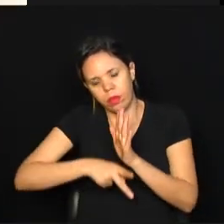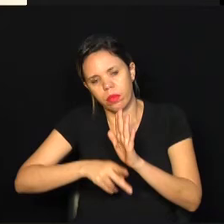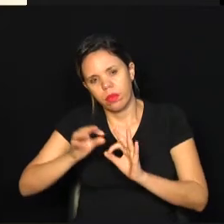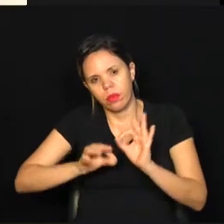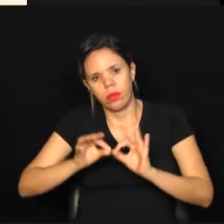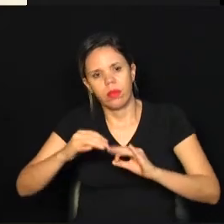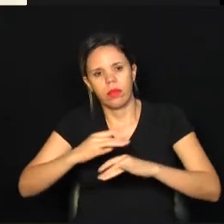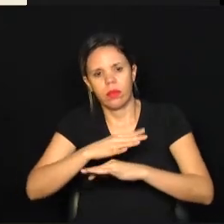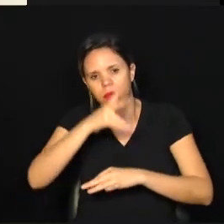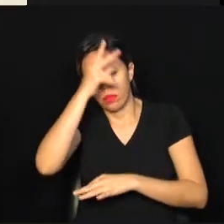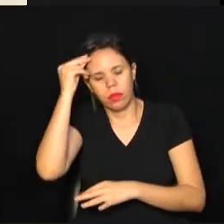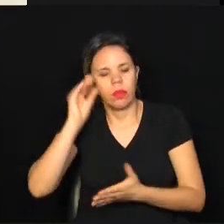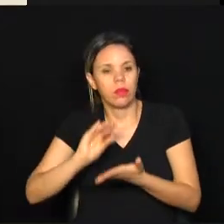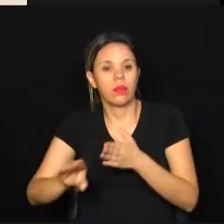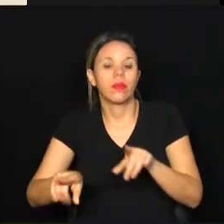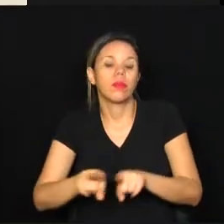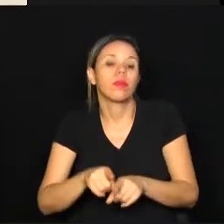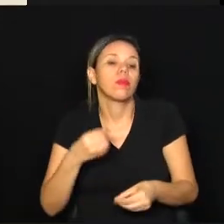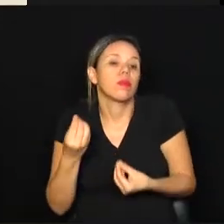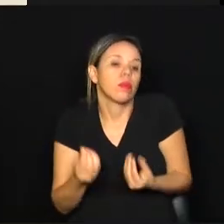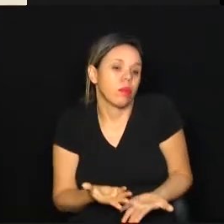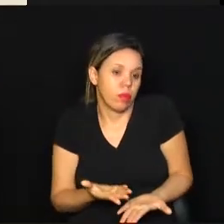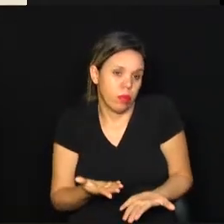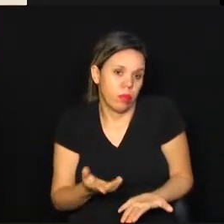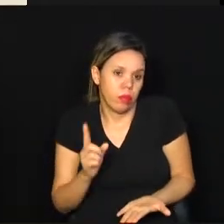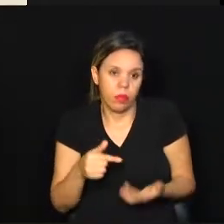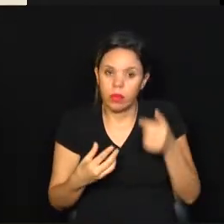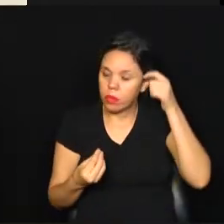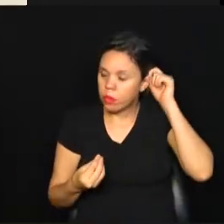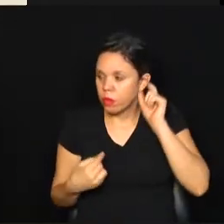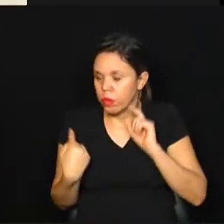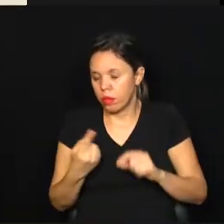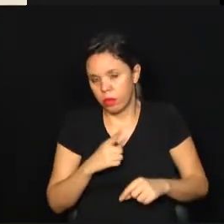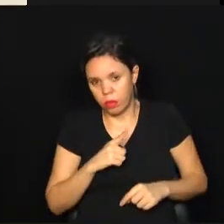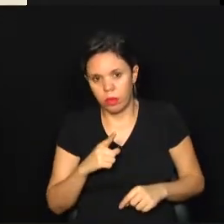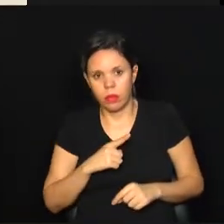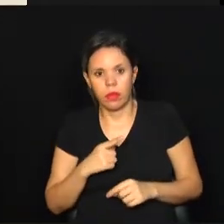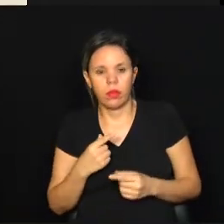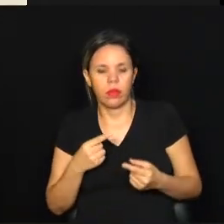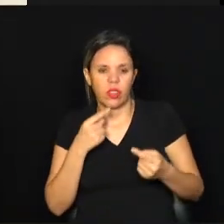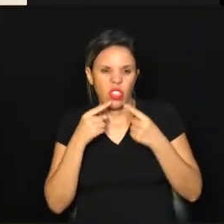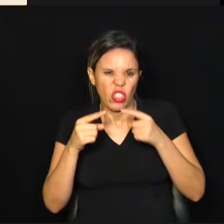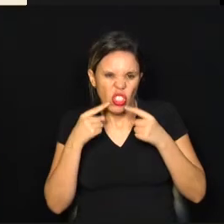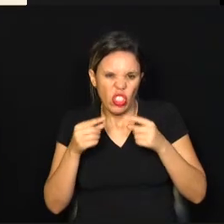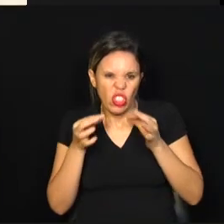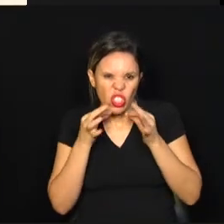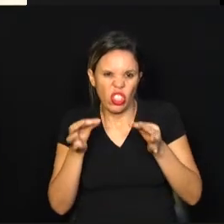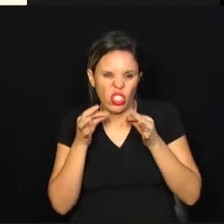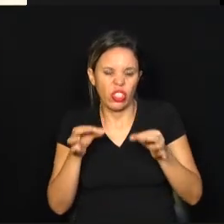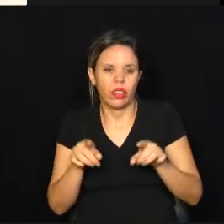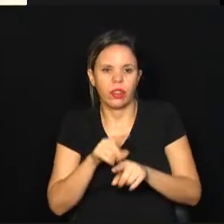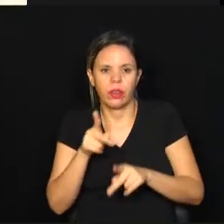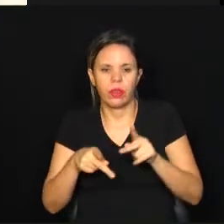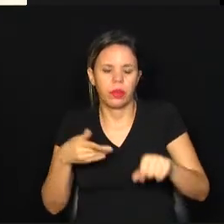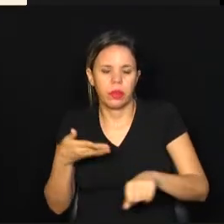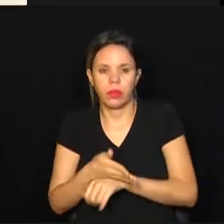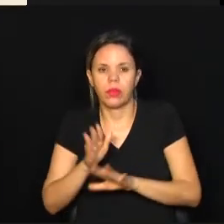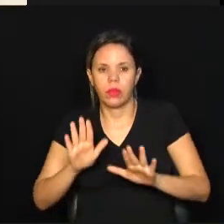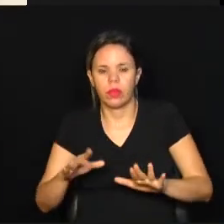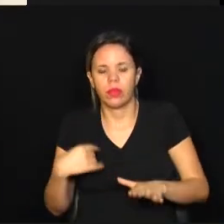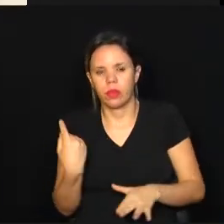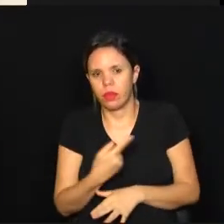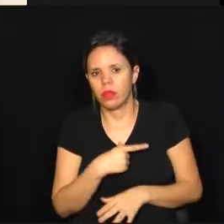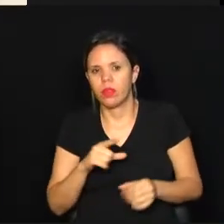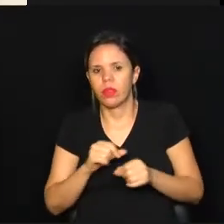diretor. Ela foi bastante, embora a gente recebe algumas críticas em relação a essa participação, mas além da